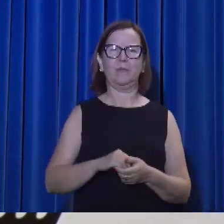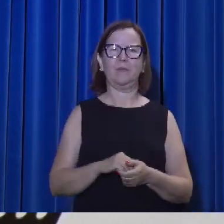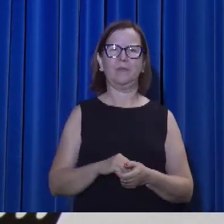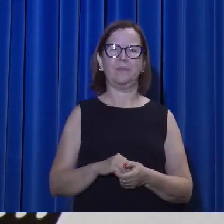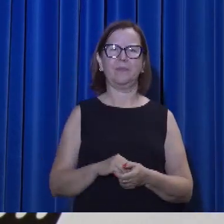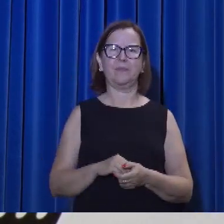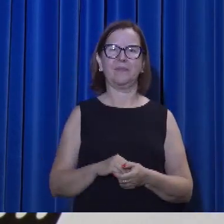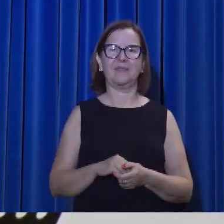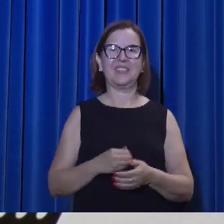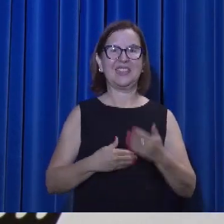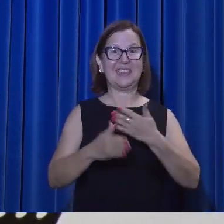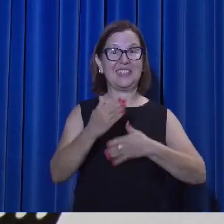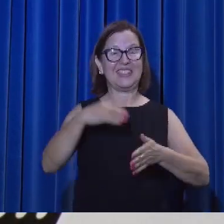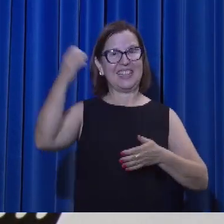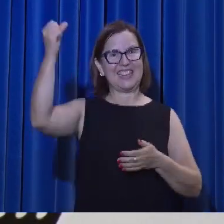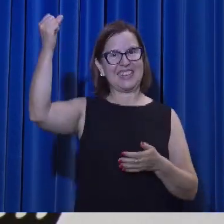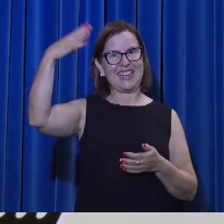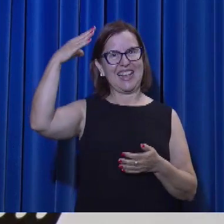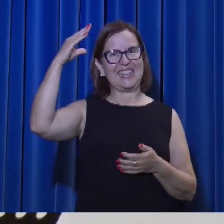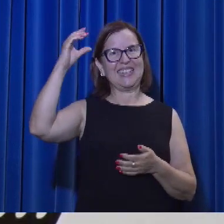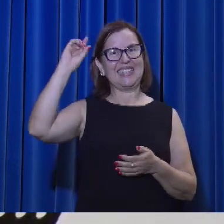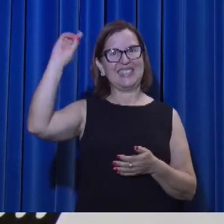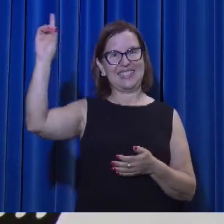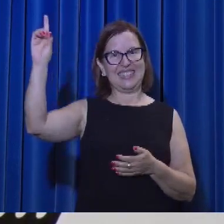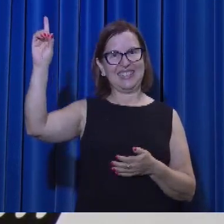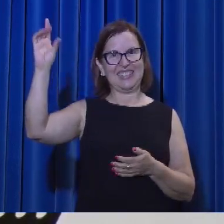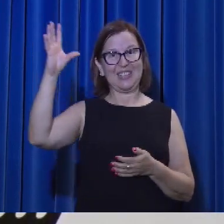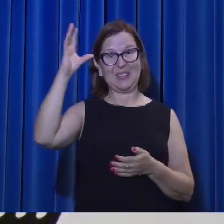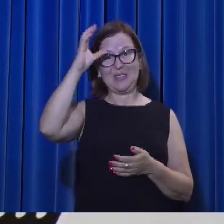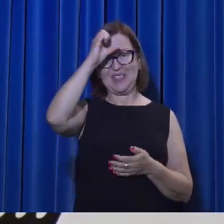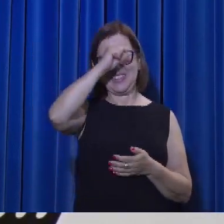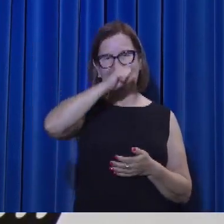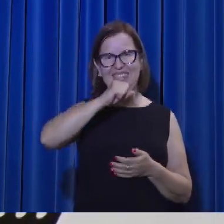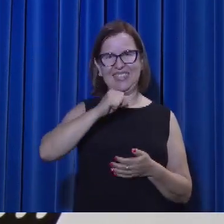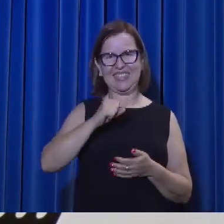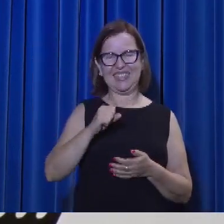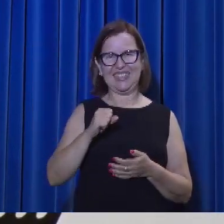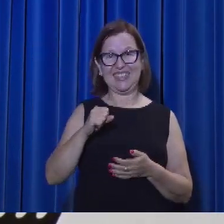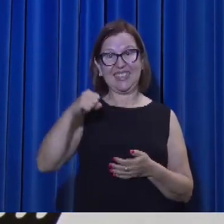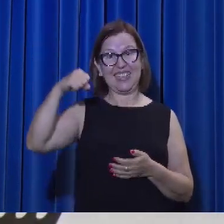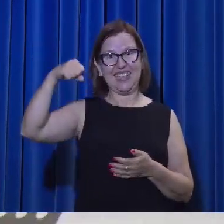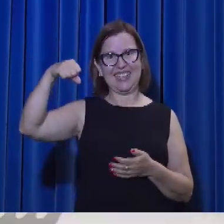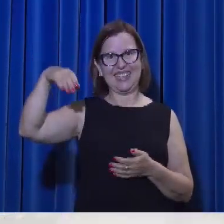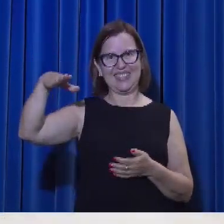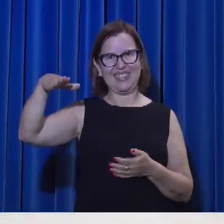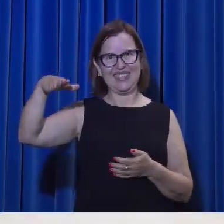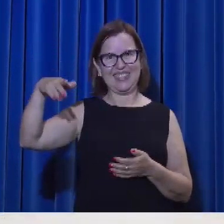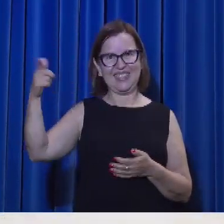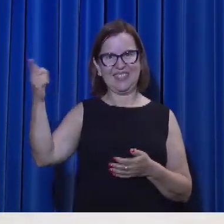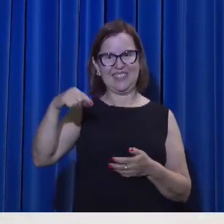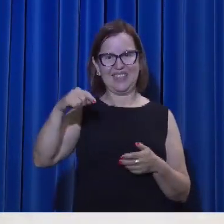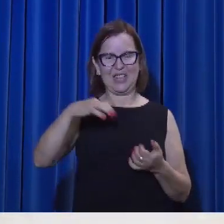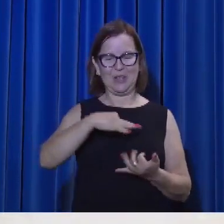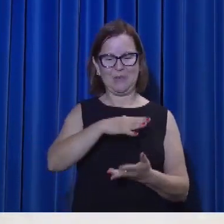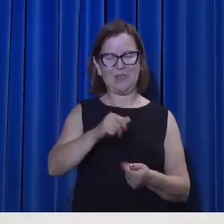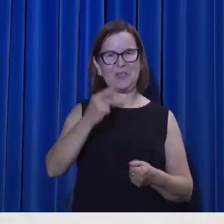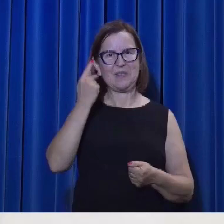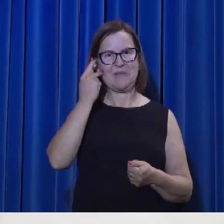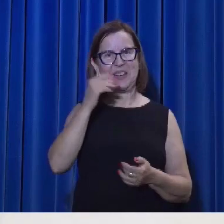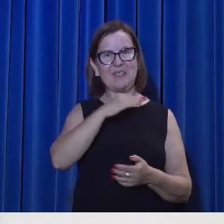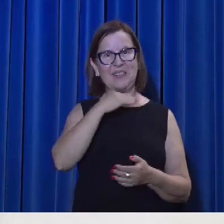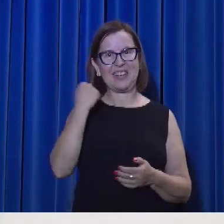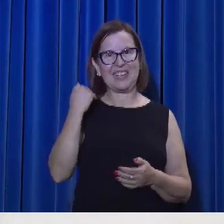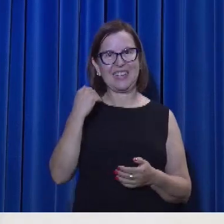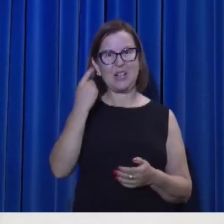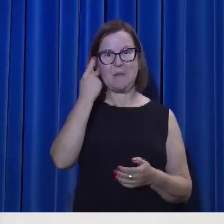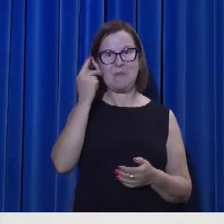E pela graça de Deus entenderam que o autor, a luz, veio a este mundo para morrer, para nos